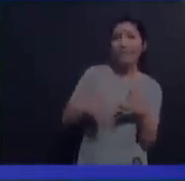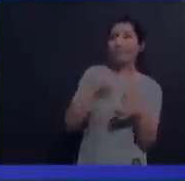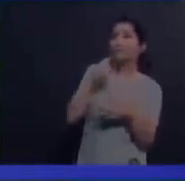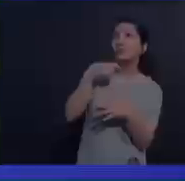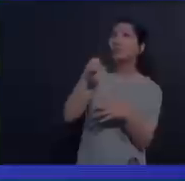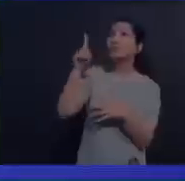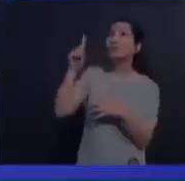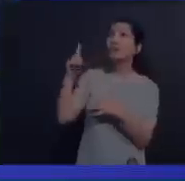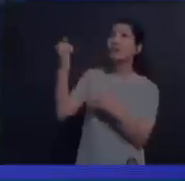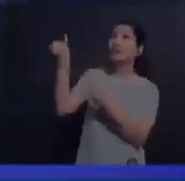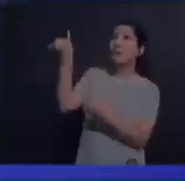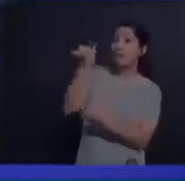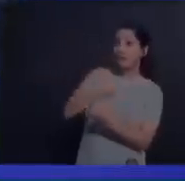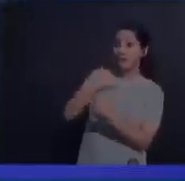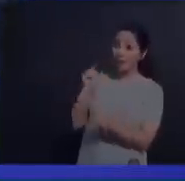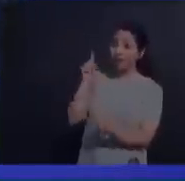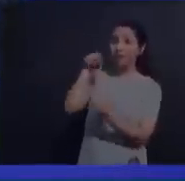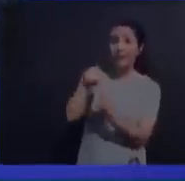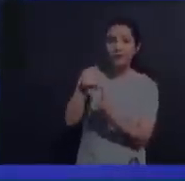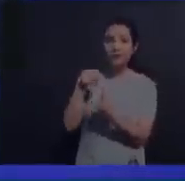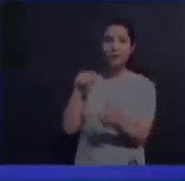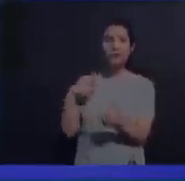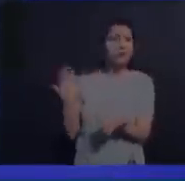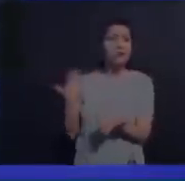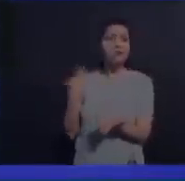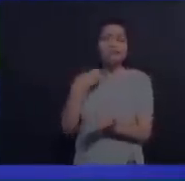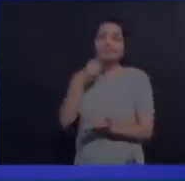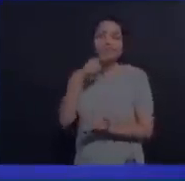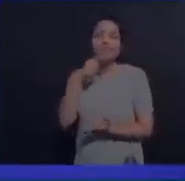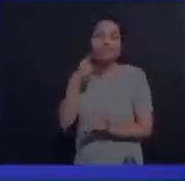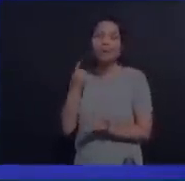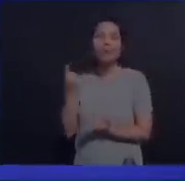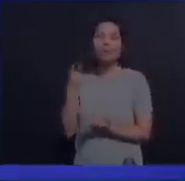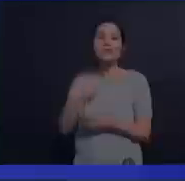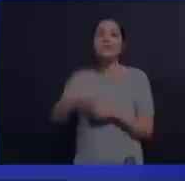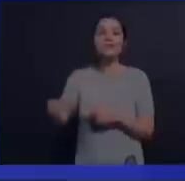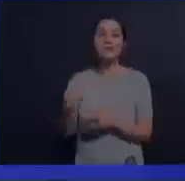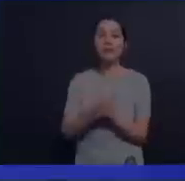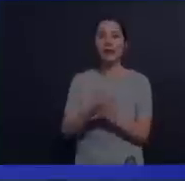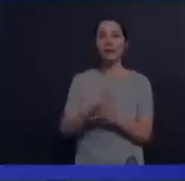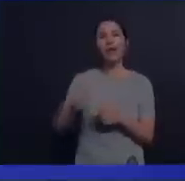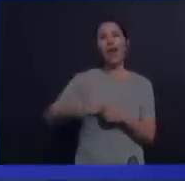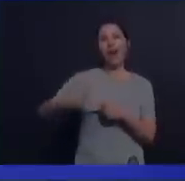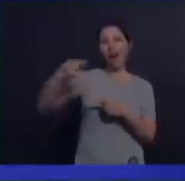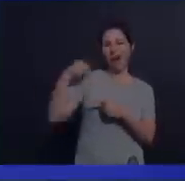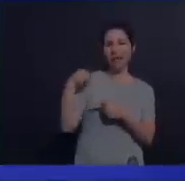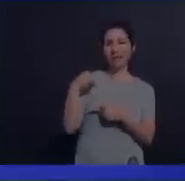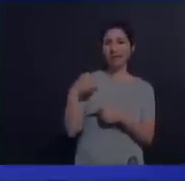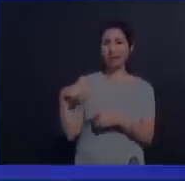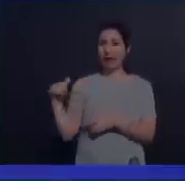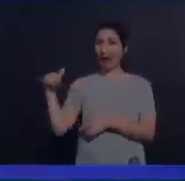os propósitos de Deus para nós. Eu tinha tanto medo de avião, gente, eu sou uma